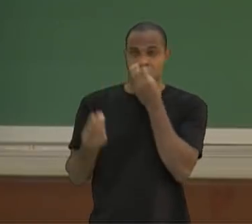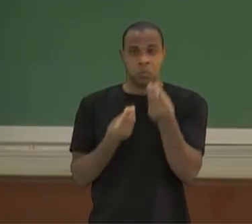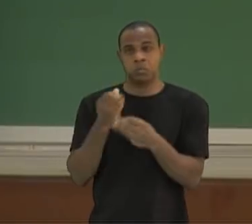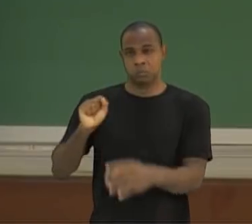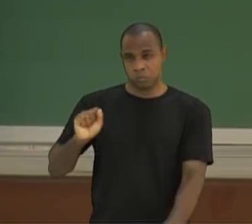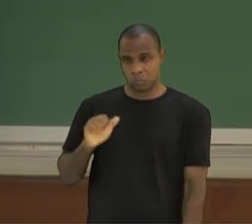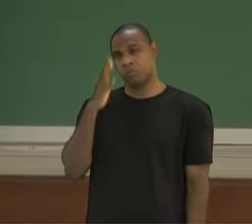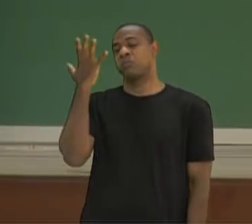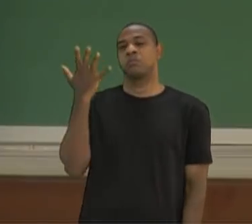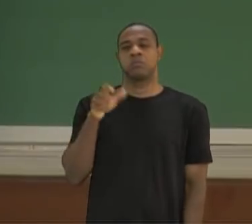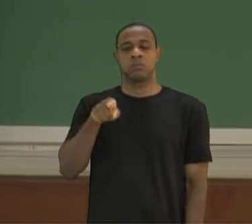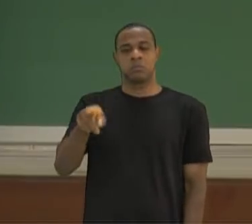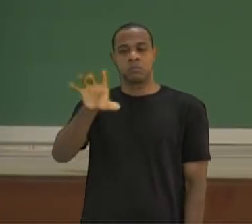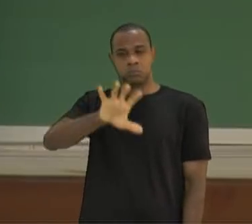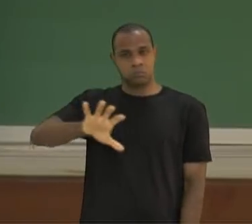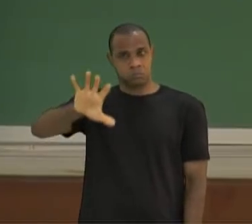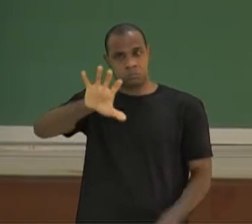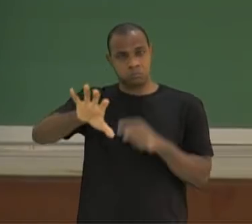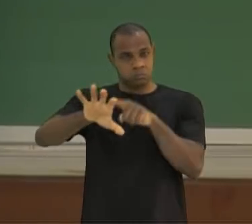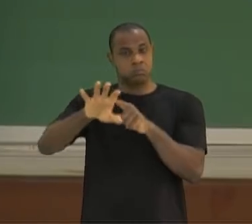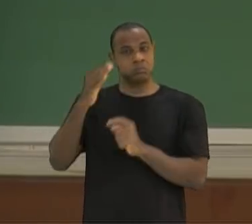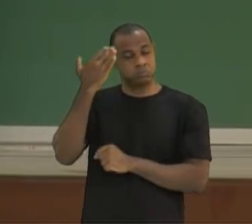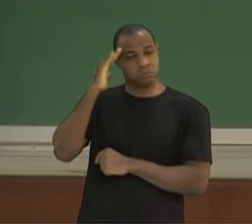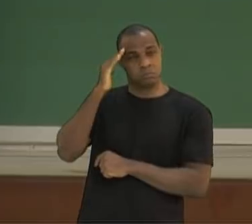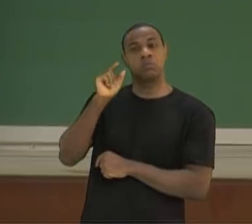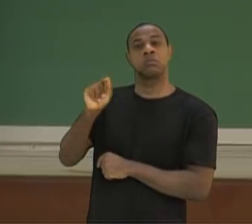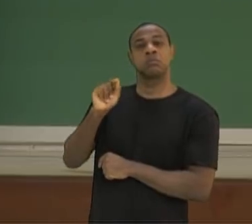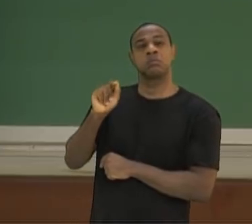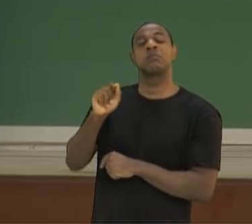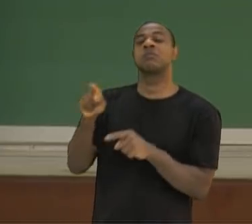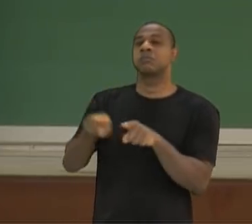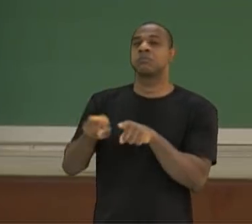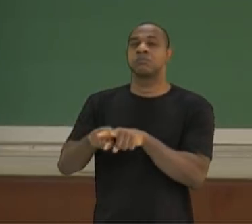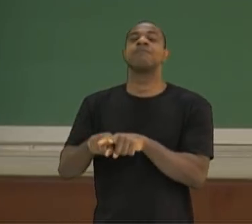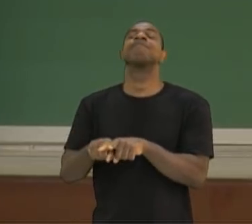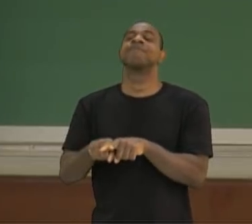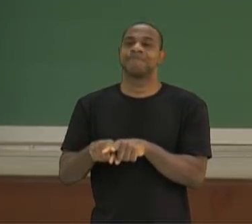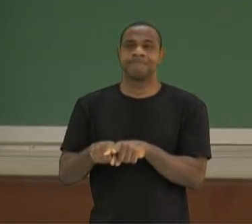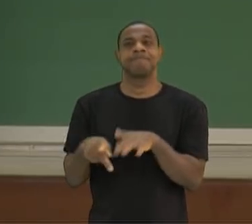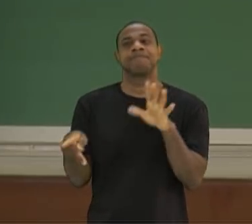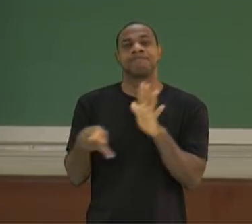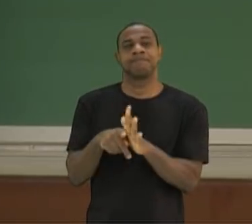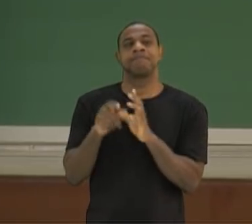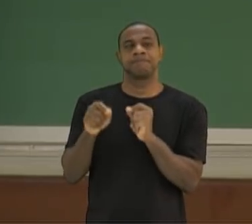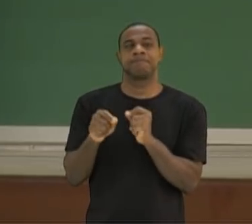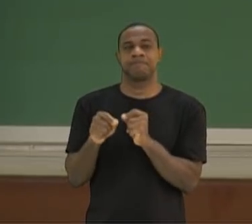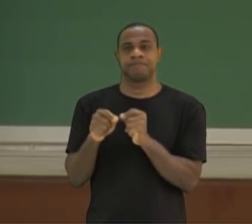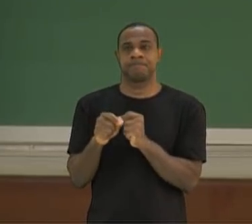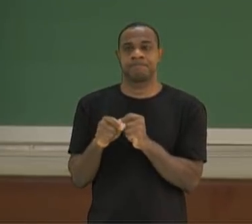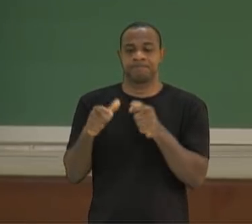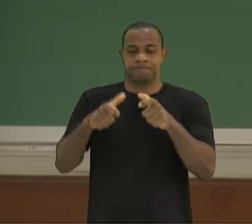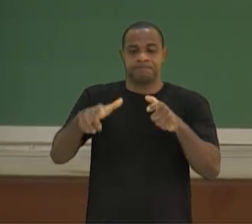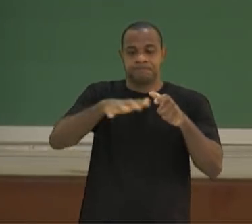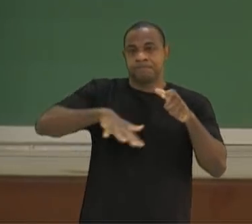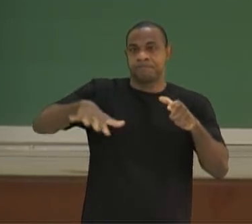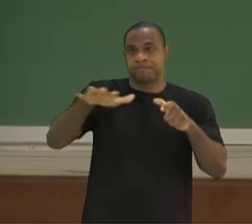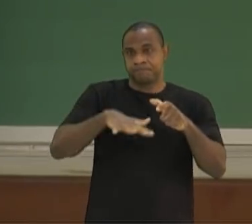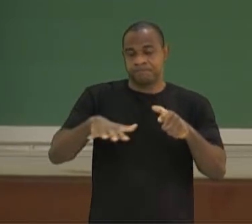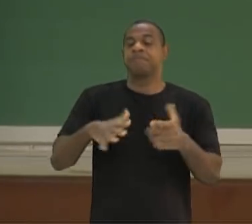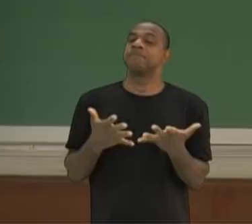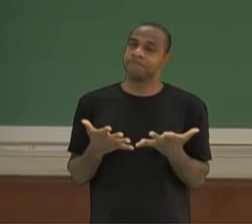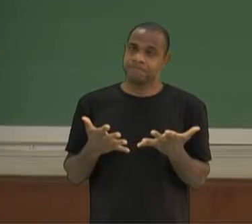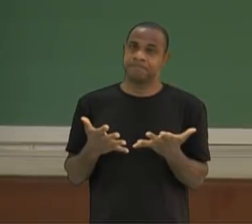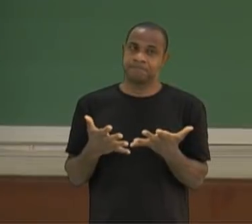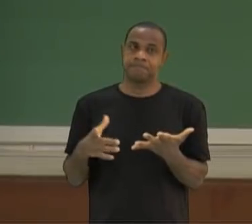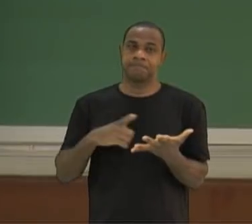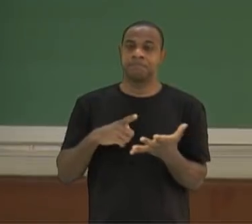aconteceu no Sudeste e entender que isso reflete na própria forma de ocupação do espaço geográfico brasileiro e como